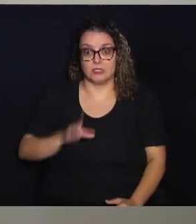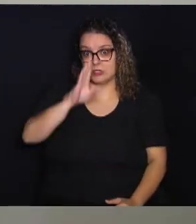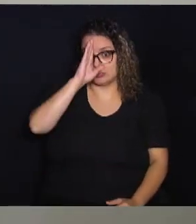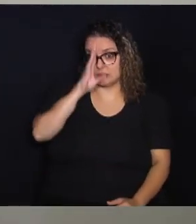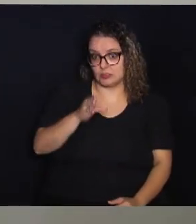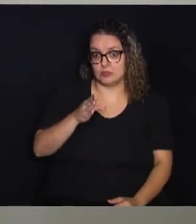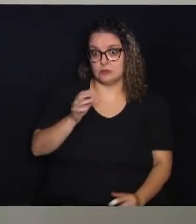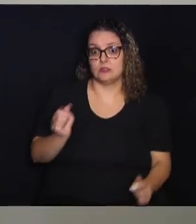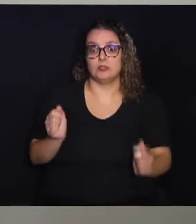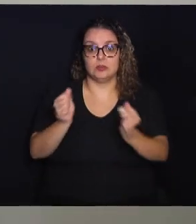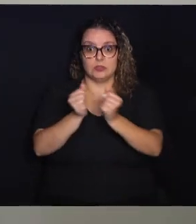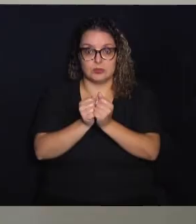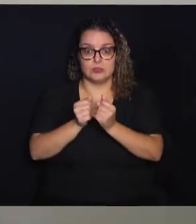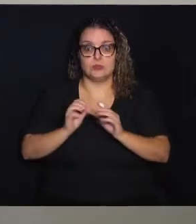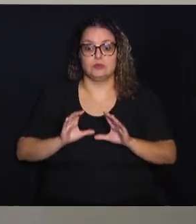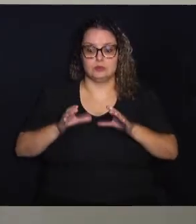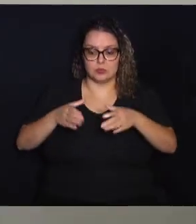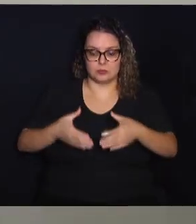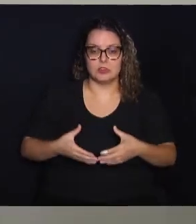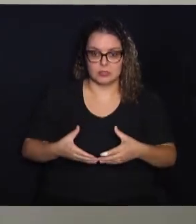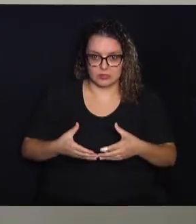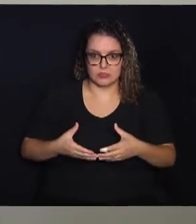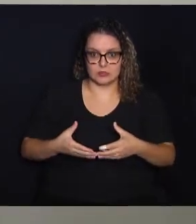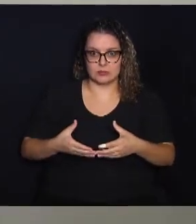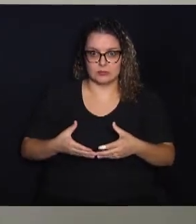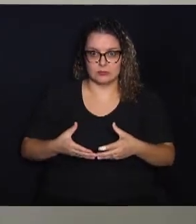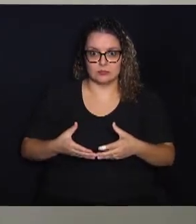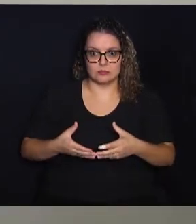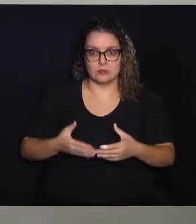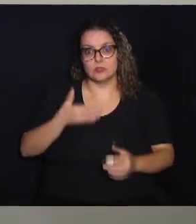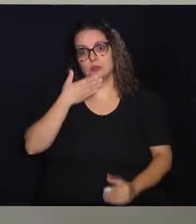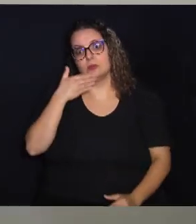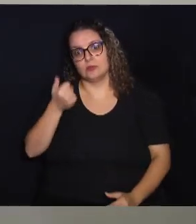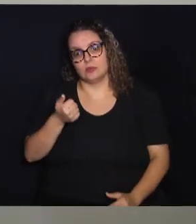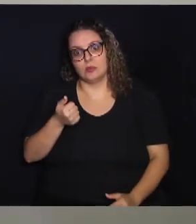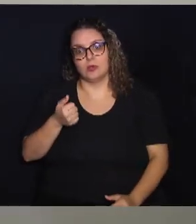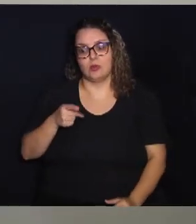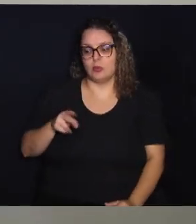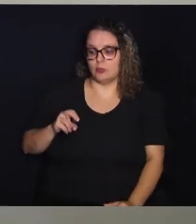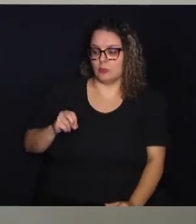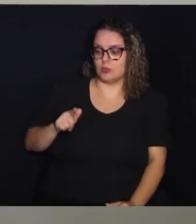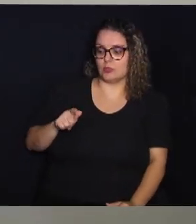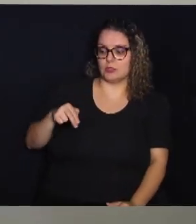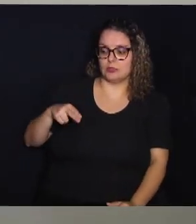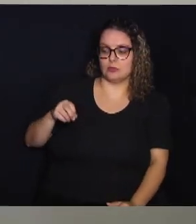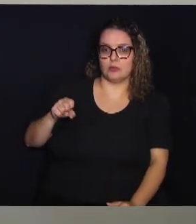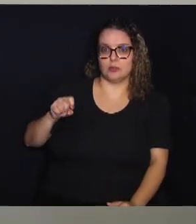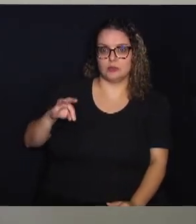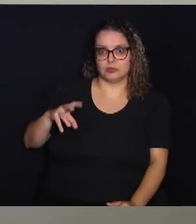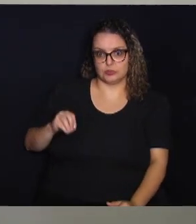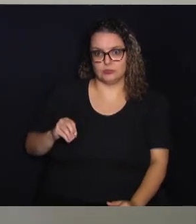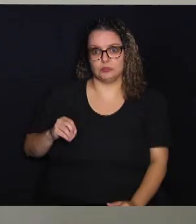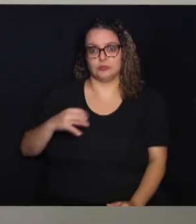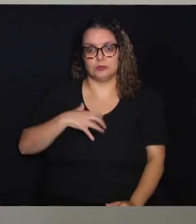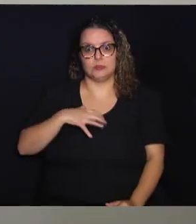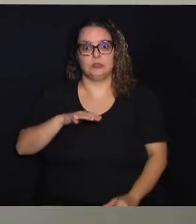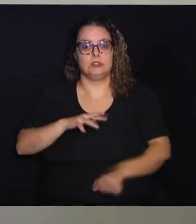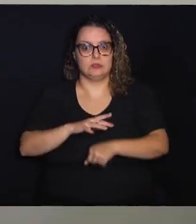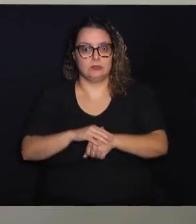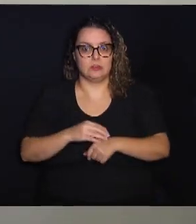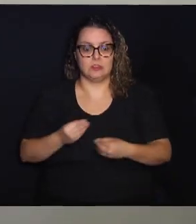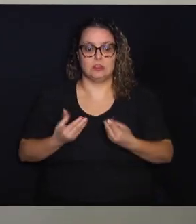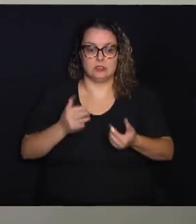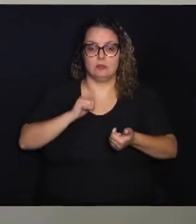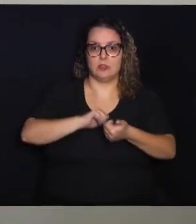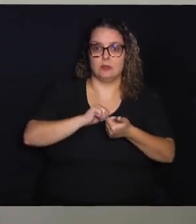diretamente acompanhado por uma equipe que vai melhorar o prognóstico dessa doença, vai dar uma melhor qualidade de vida